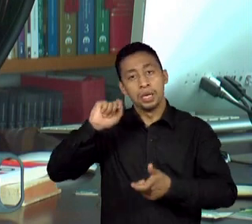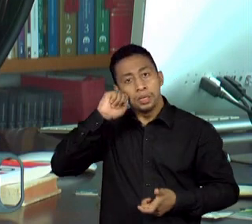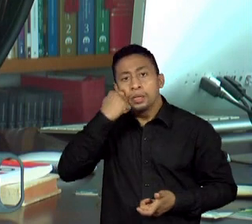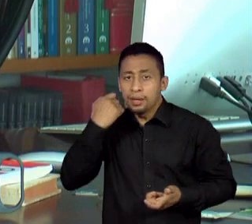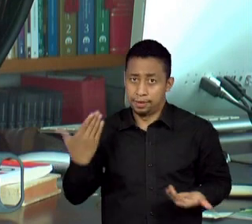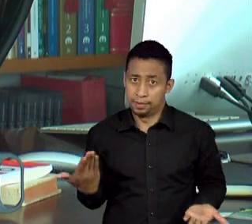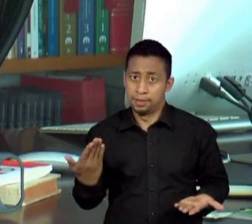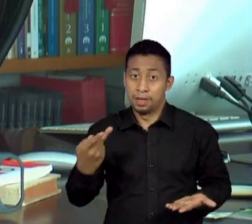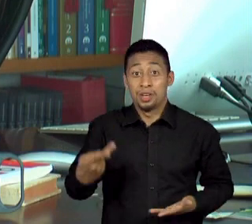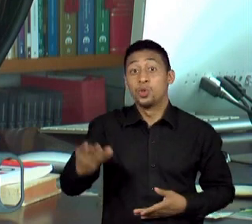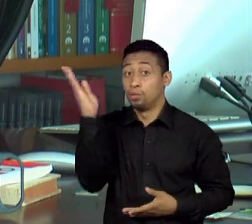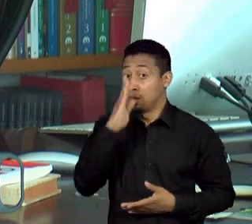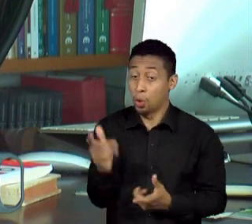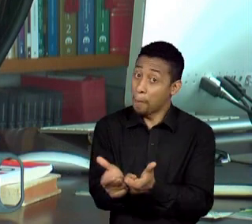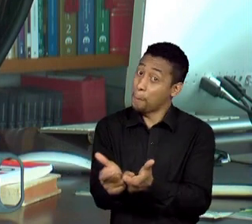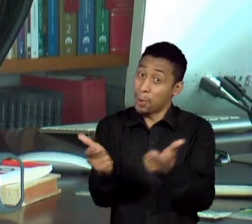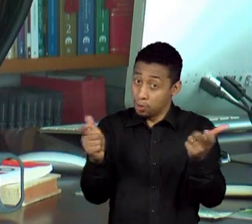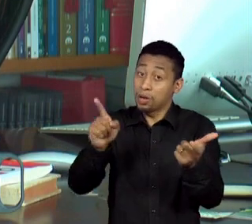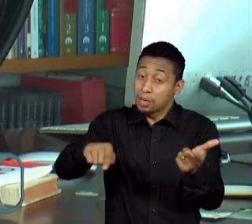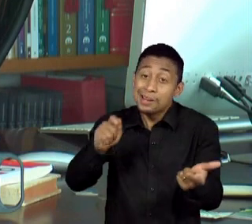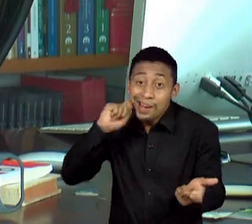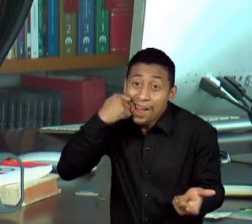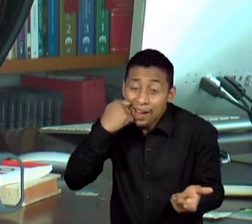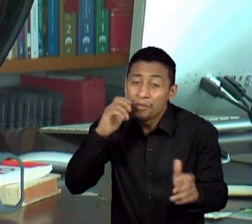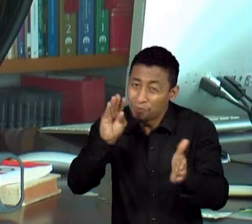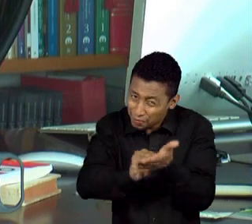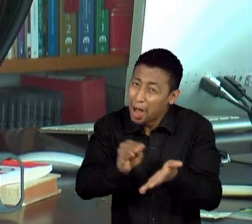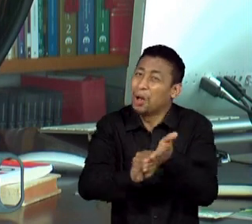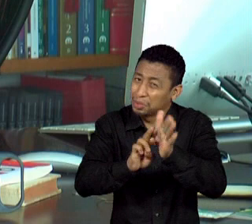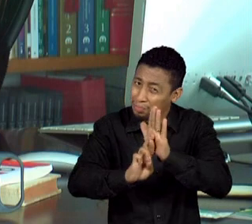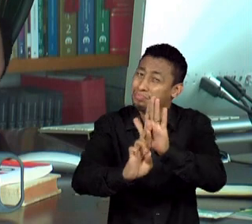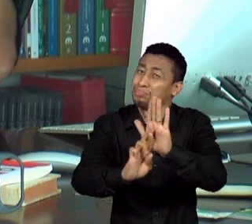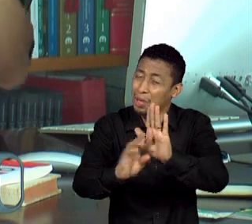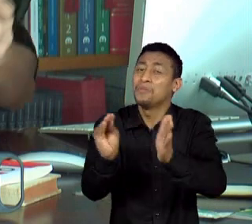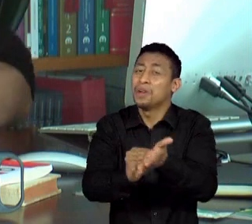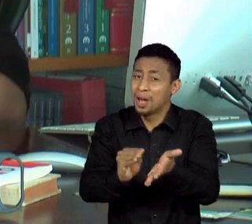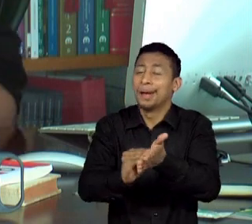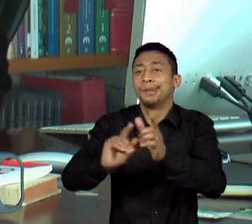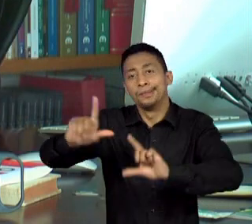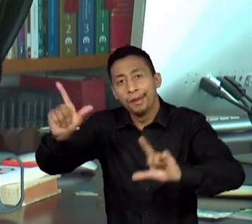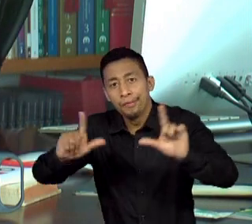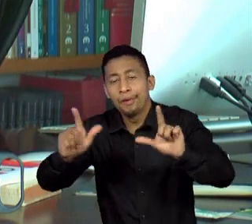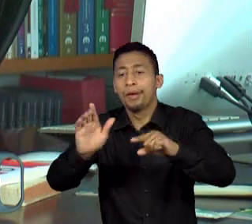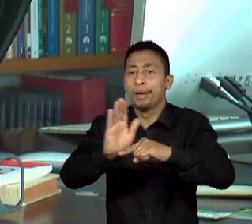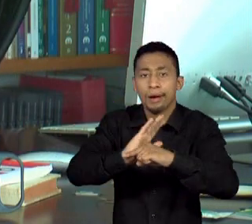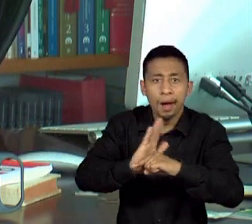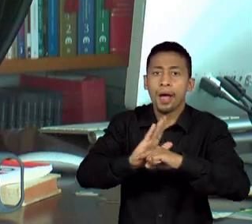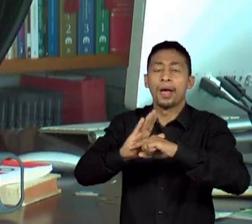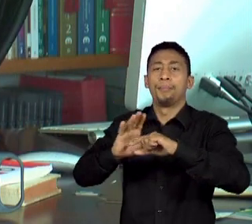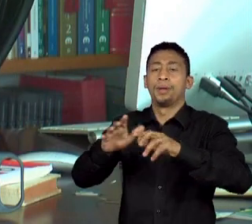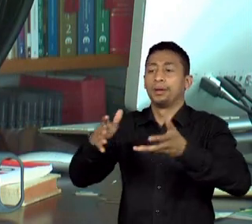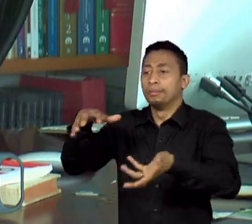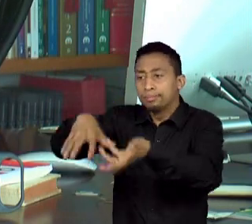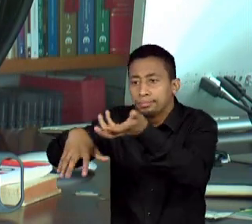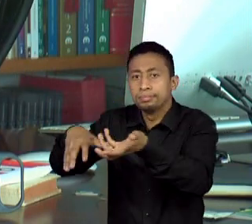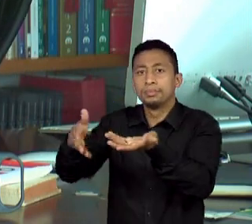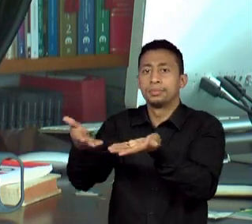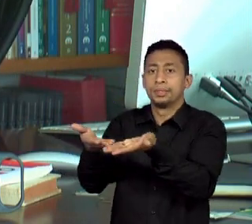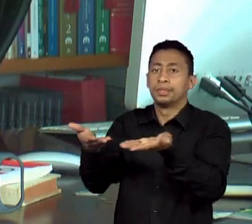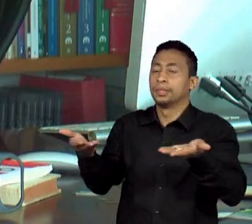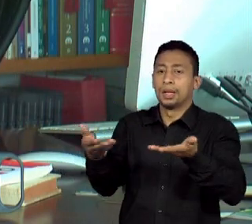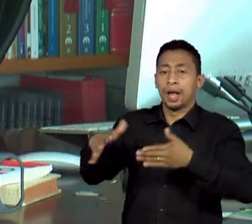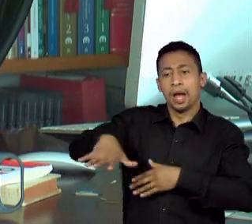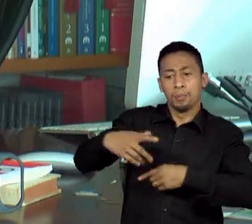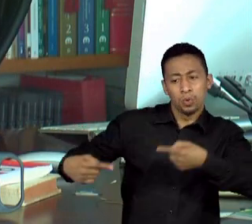maioria negra que não está nem de longe representado nas telas, nas câmaras federais, nas assembleias. Então,